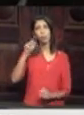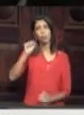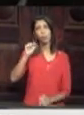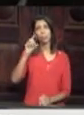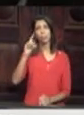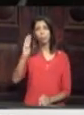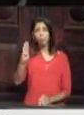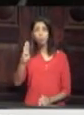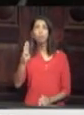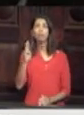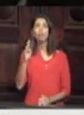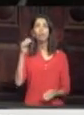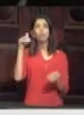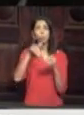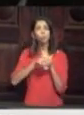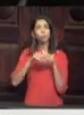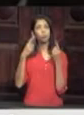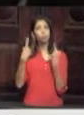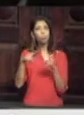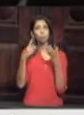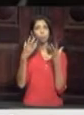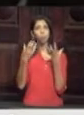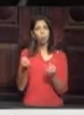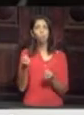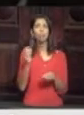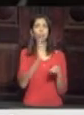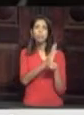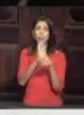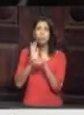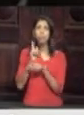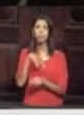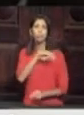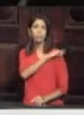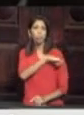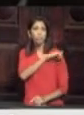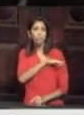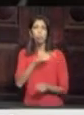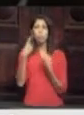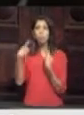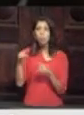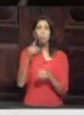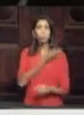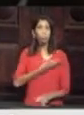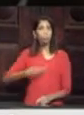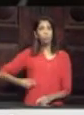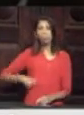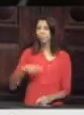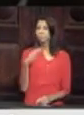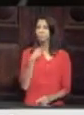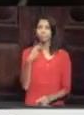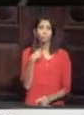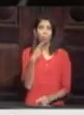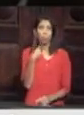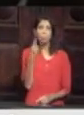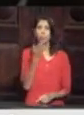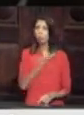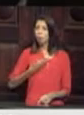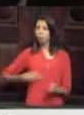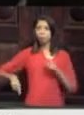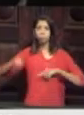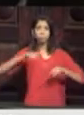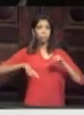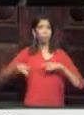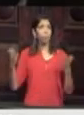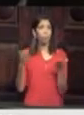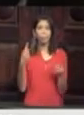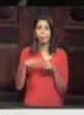fechou questão e votou contra, em defesa do Rio de Janeiro, e contra um governo que não pode mais governar o nosso Estado,